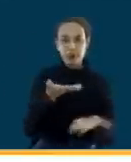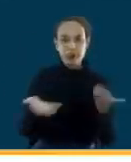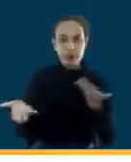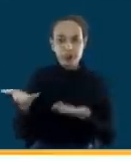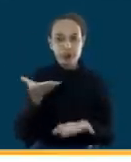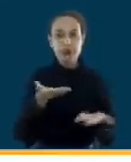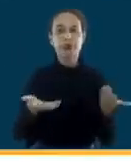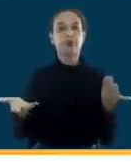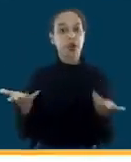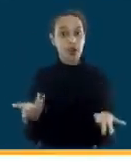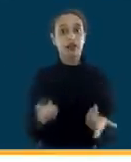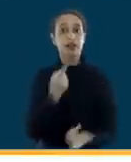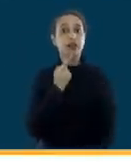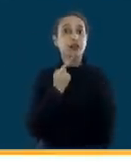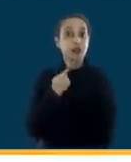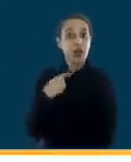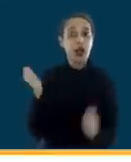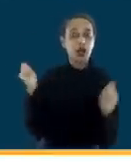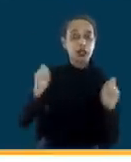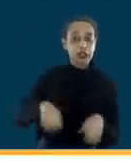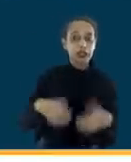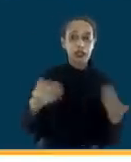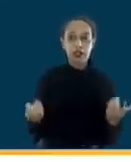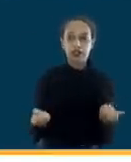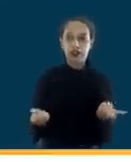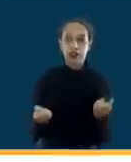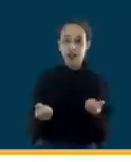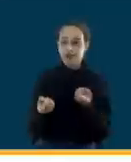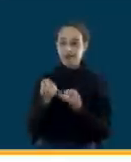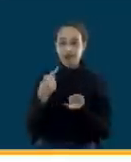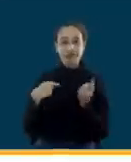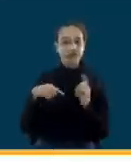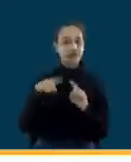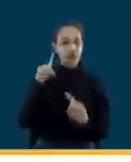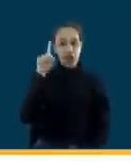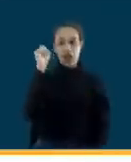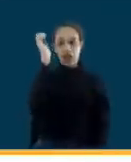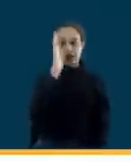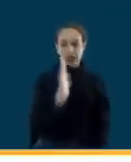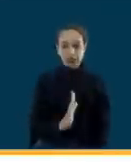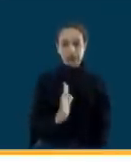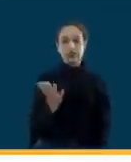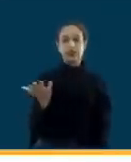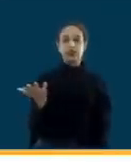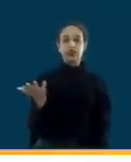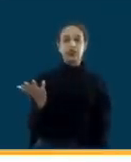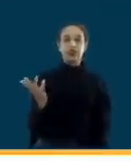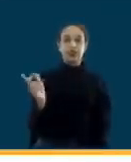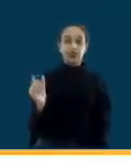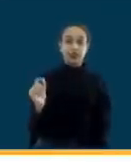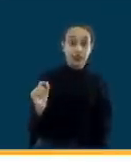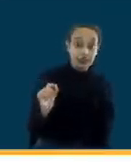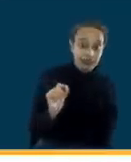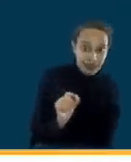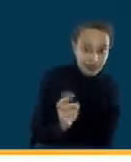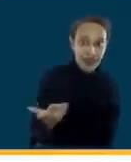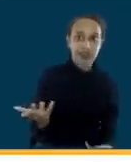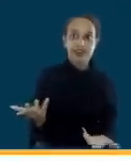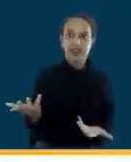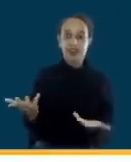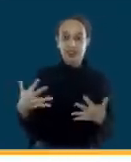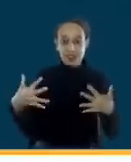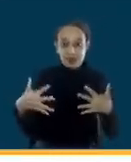esse desejo de poder transformar efetivamente o nosso país e essa tessitura, falando de fios,